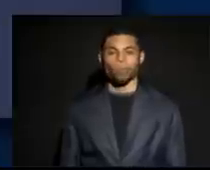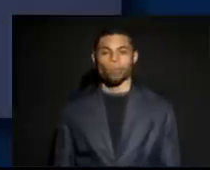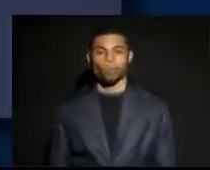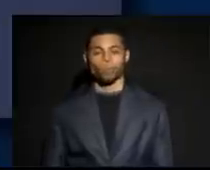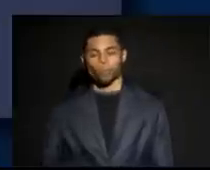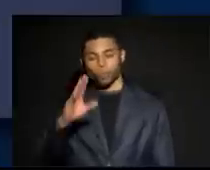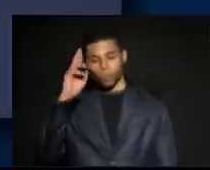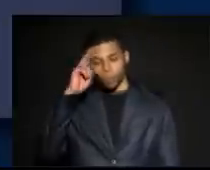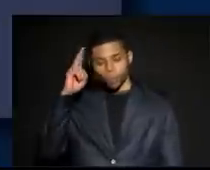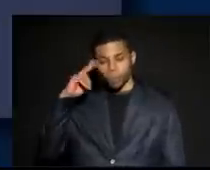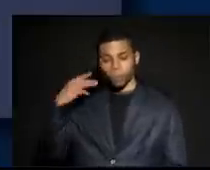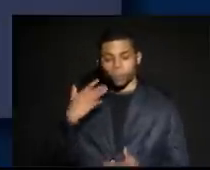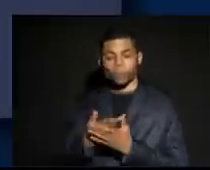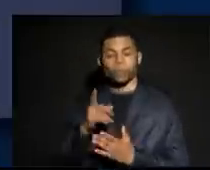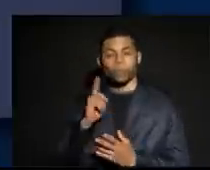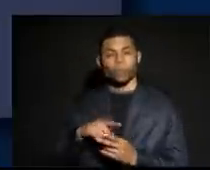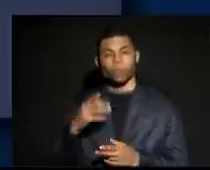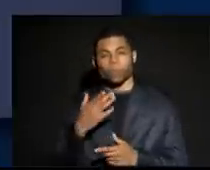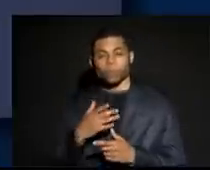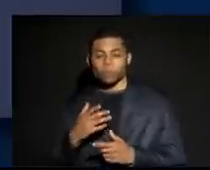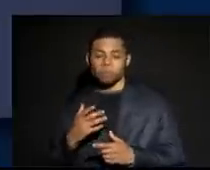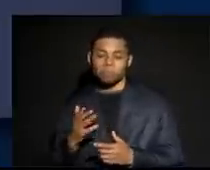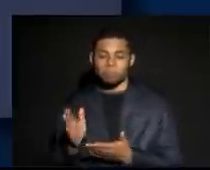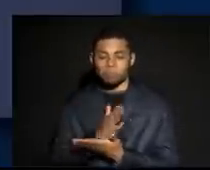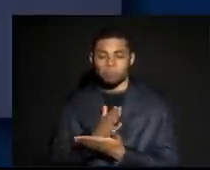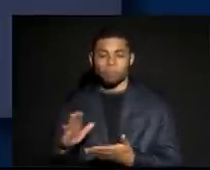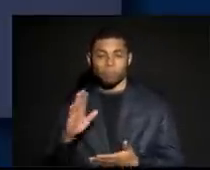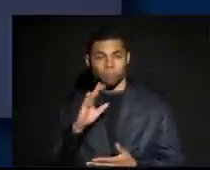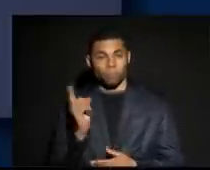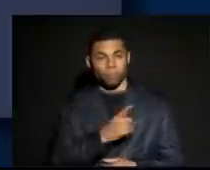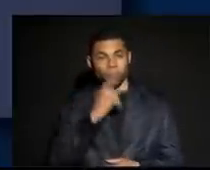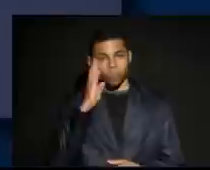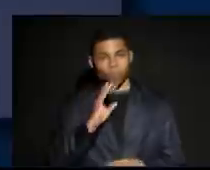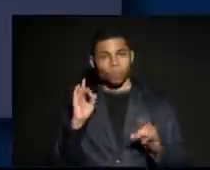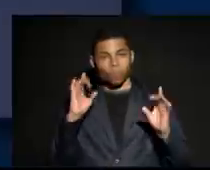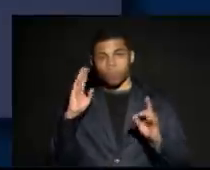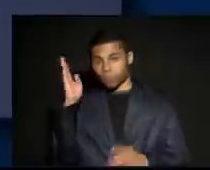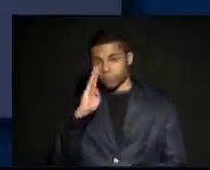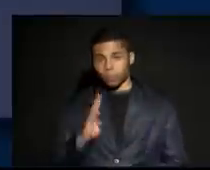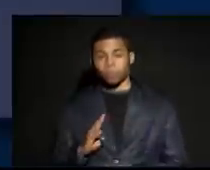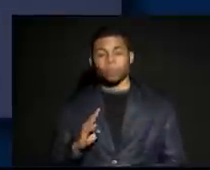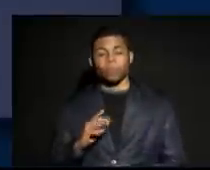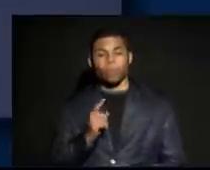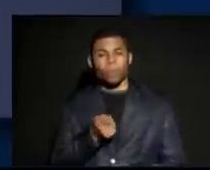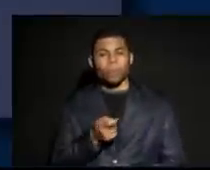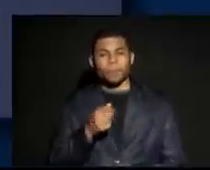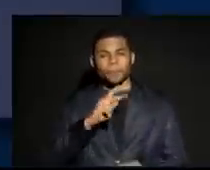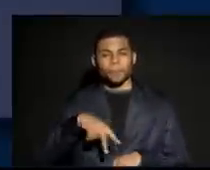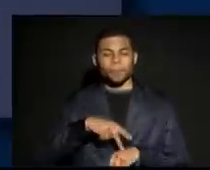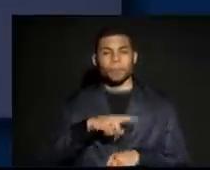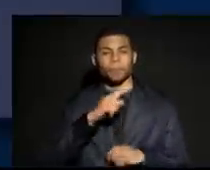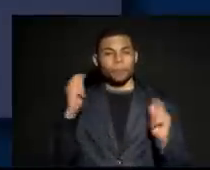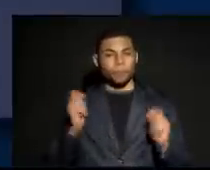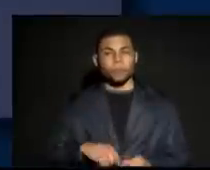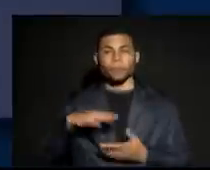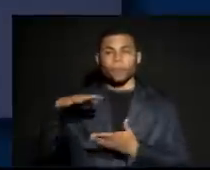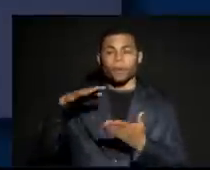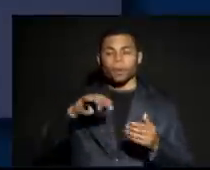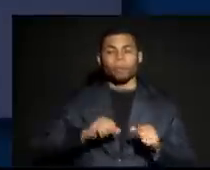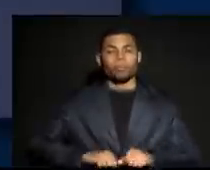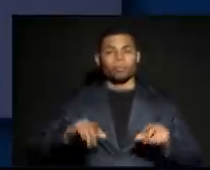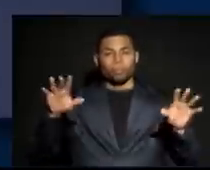é quase que dividido essa é uma posição muito privilegiada o Brasil nos Poucos países que têm essa